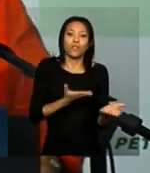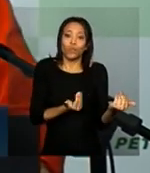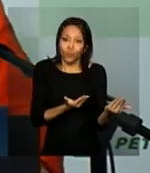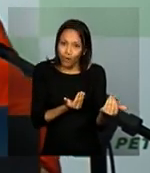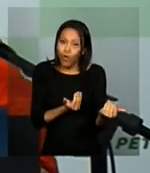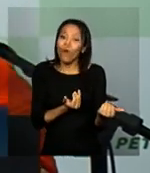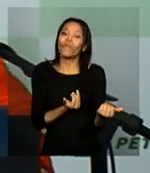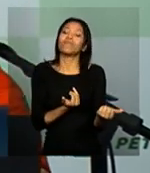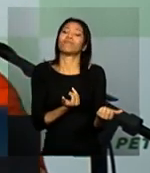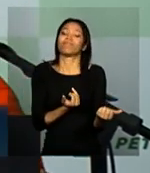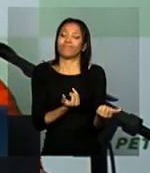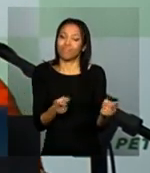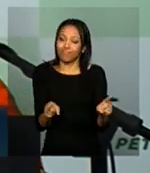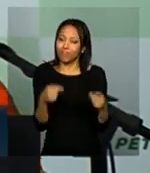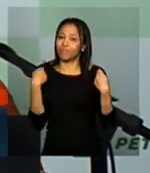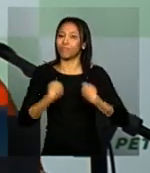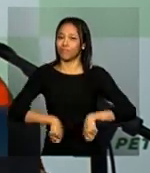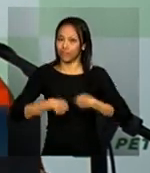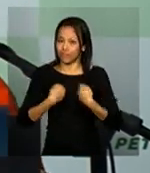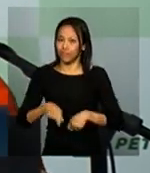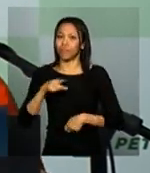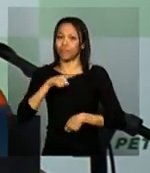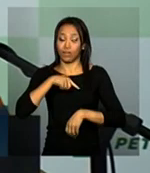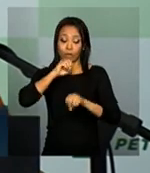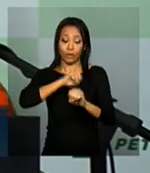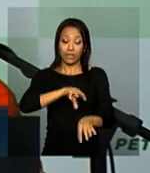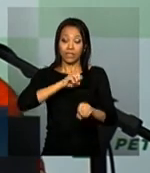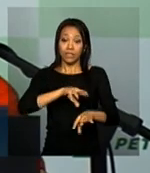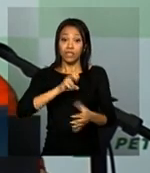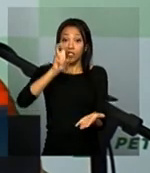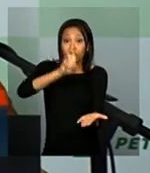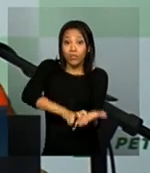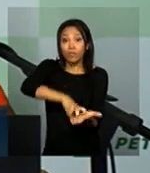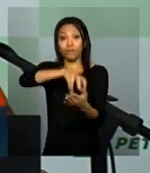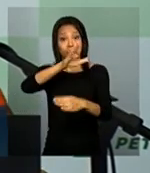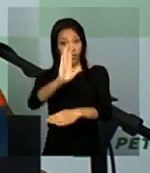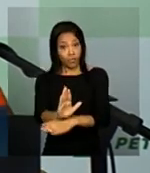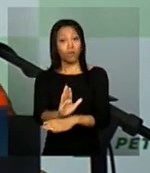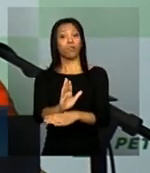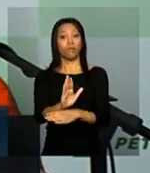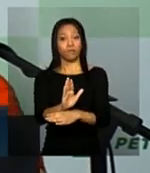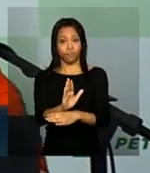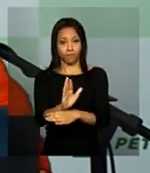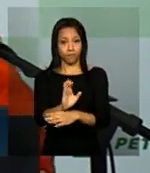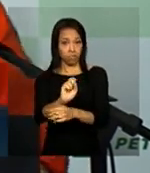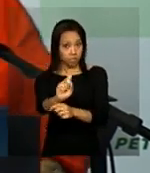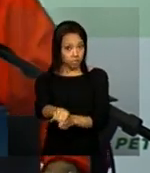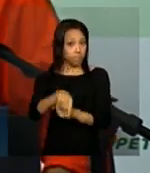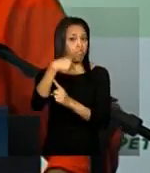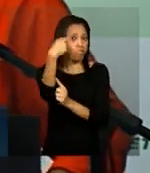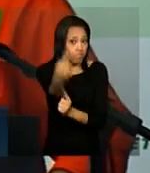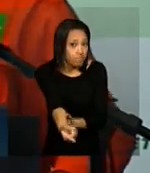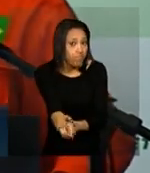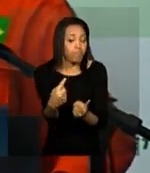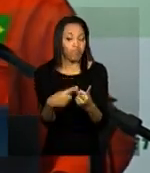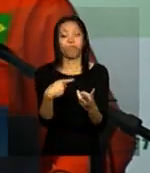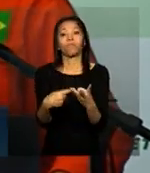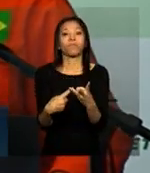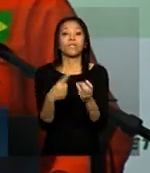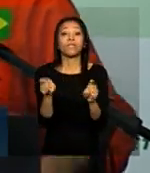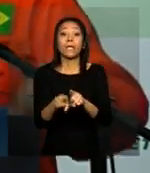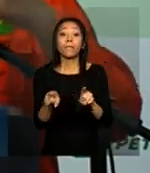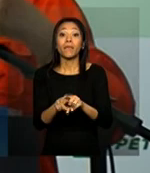nossos vão ter de ter educação em 2 turnos. Depois, nós temos de ter